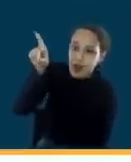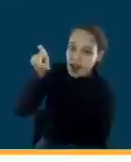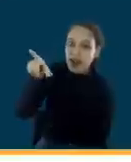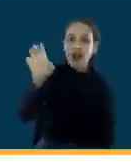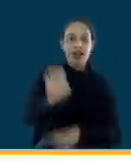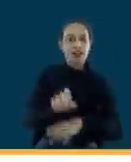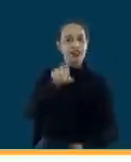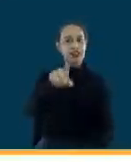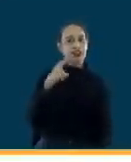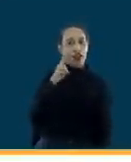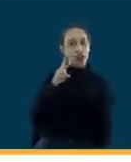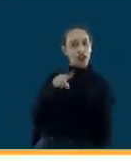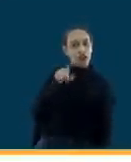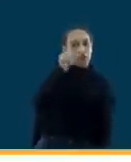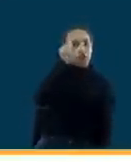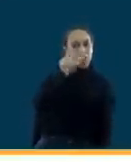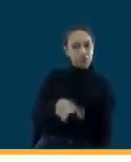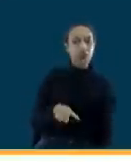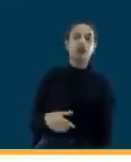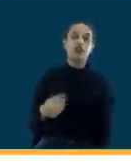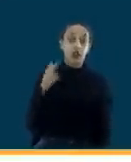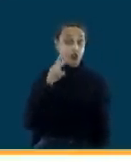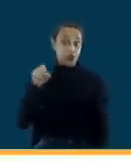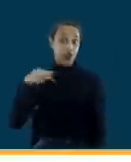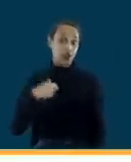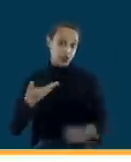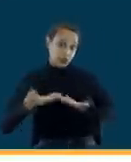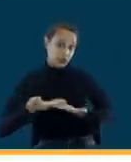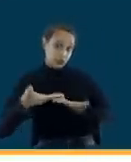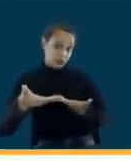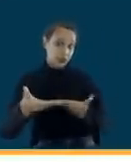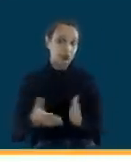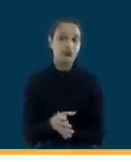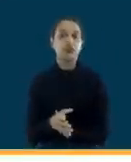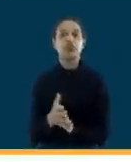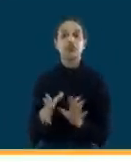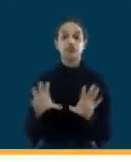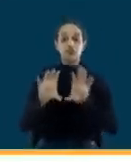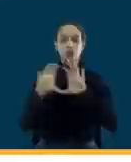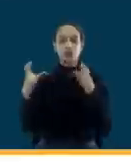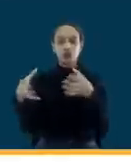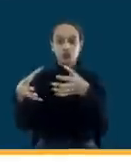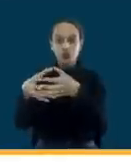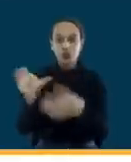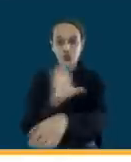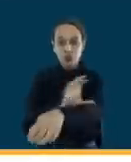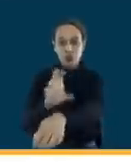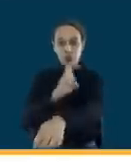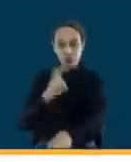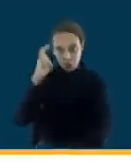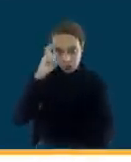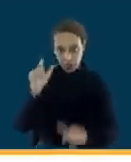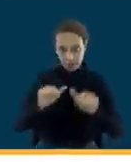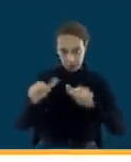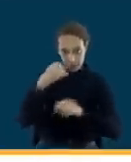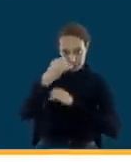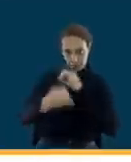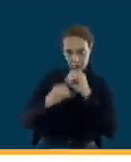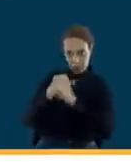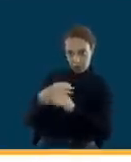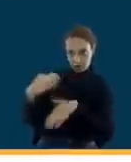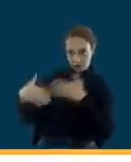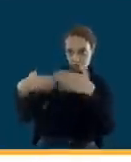seu convite, também a convite do Fórum de Cultura, participar de atividades virtuais lá nesse processo da lei. A gente vê como foi